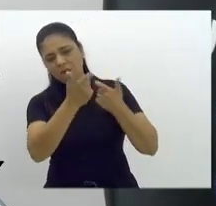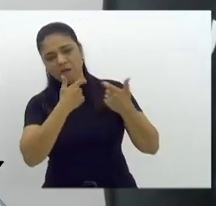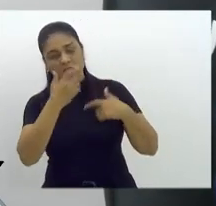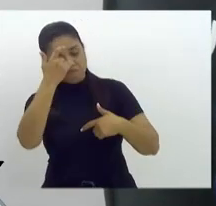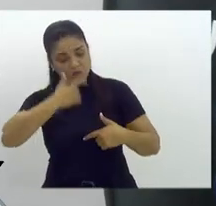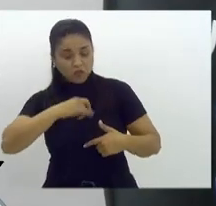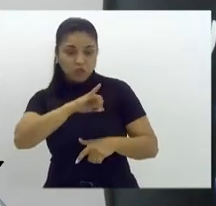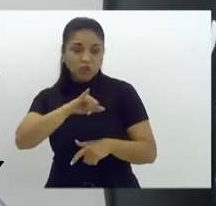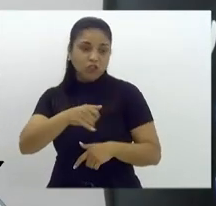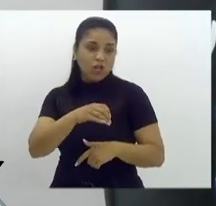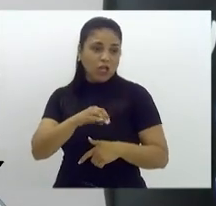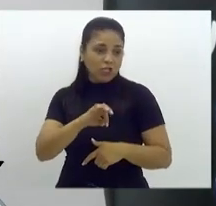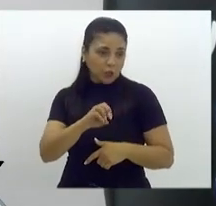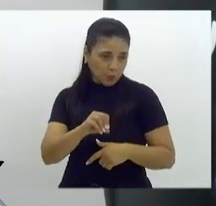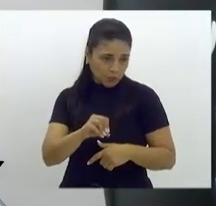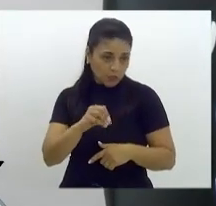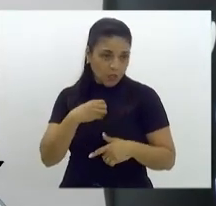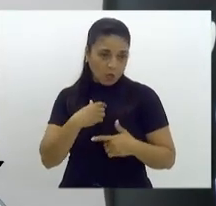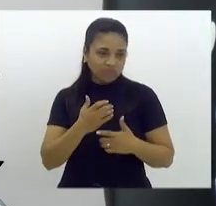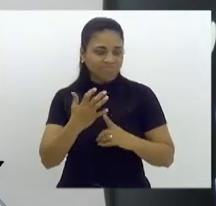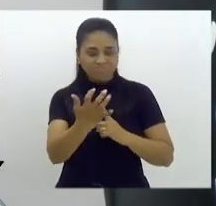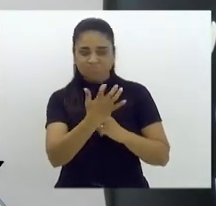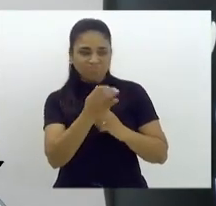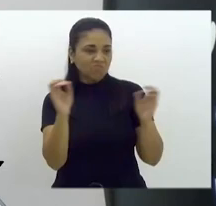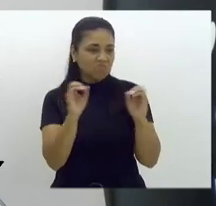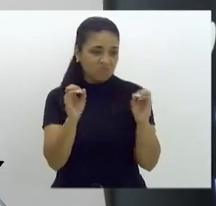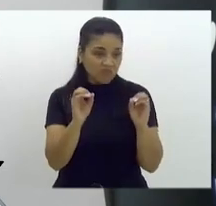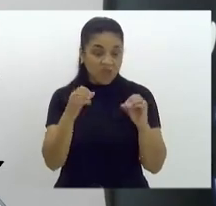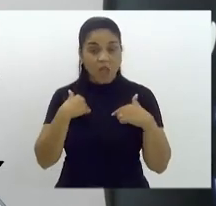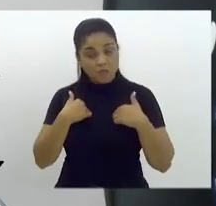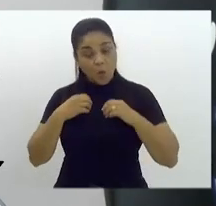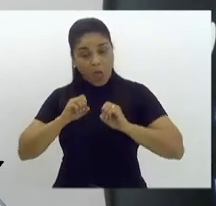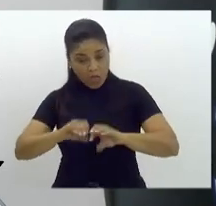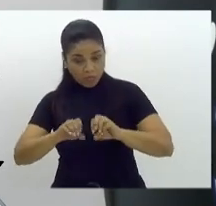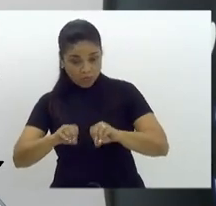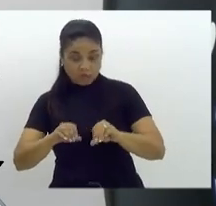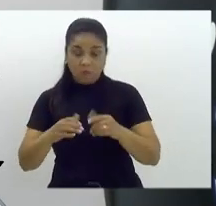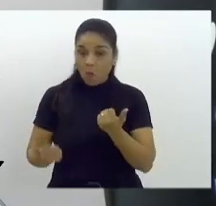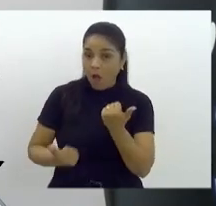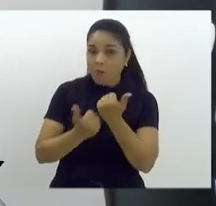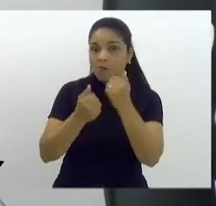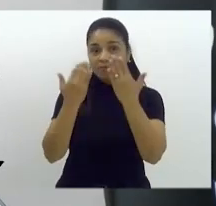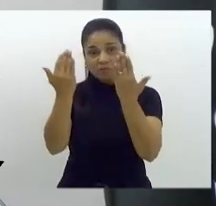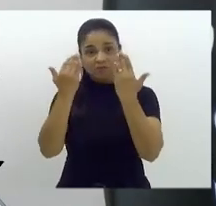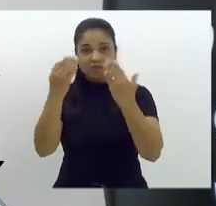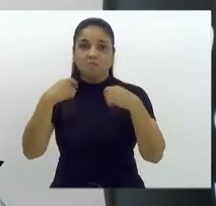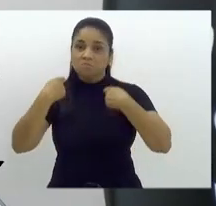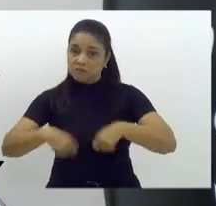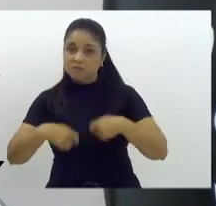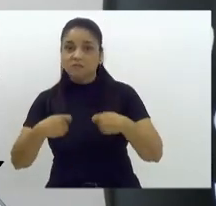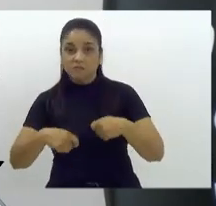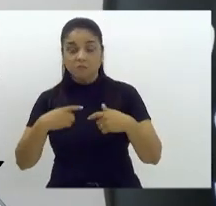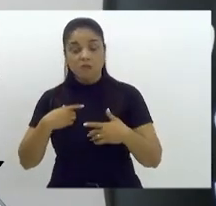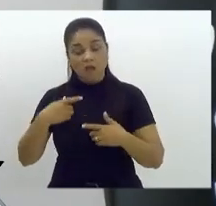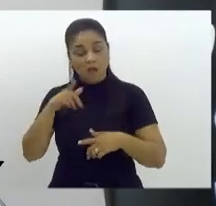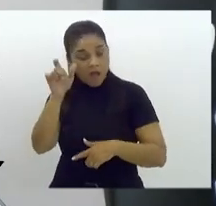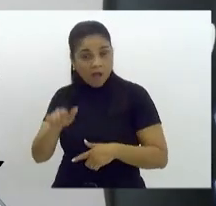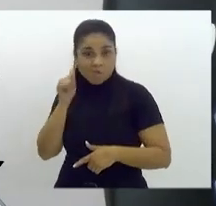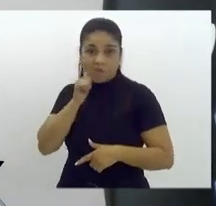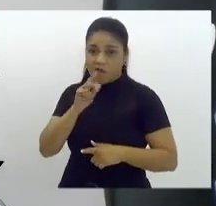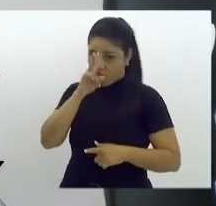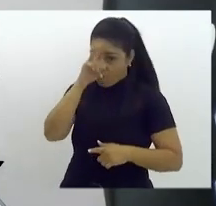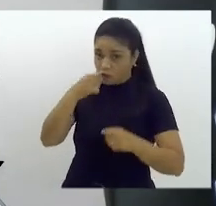e eu não me afeto por isso a educação por isso o apoio psicológico as mulheres têm que tornar mais forte para isso mas o tratamento